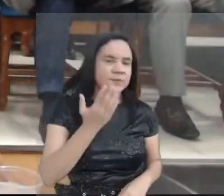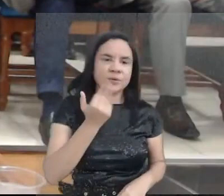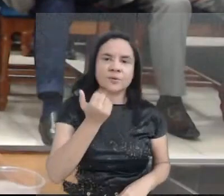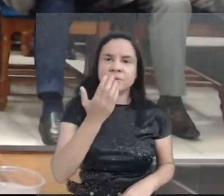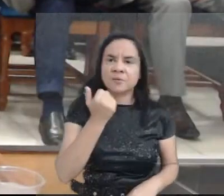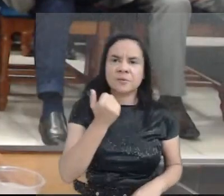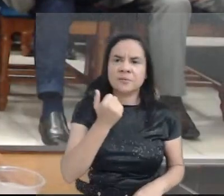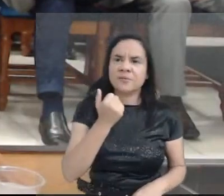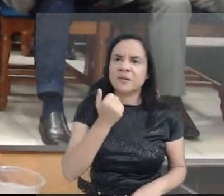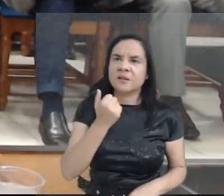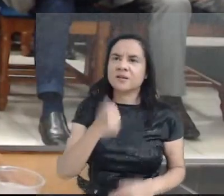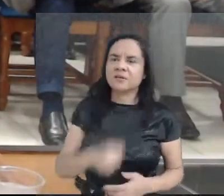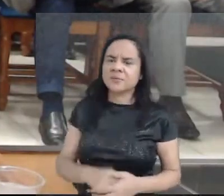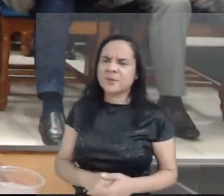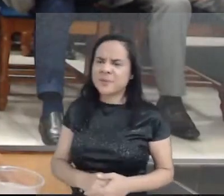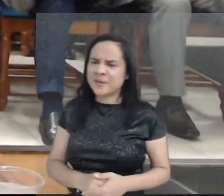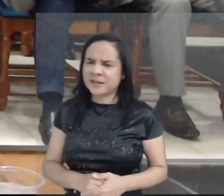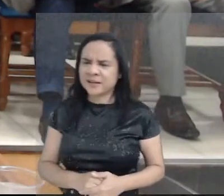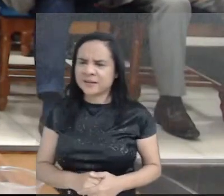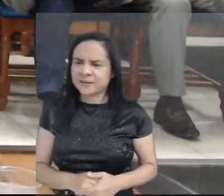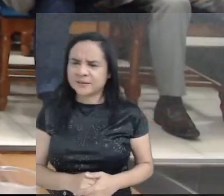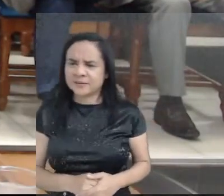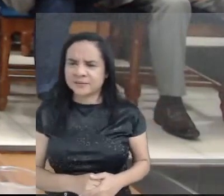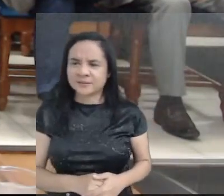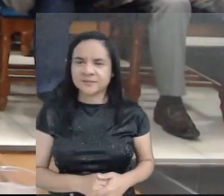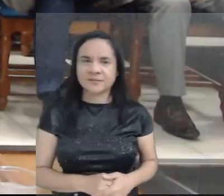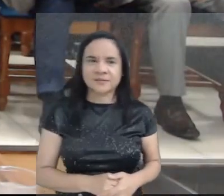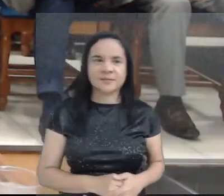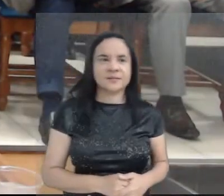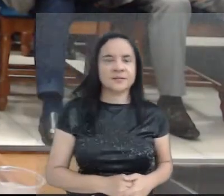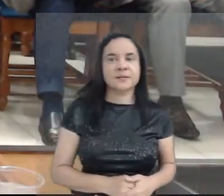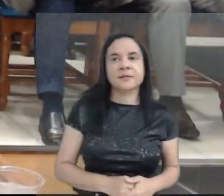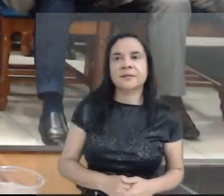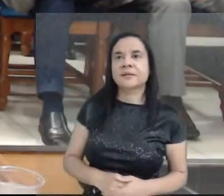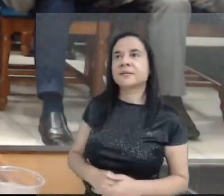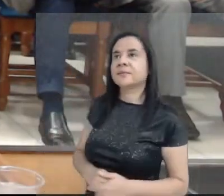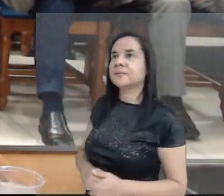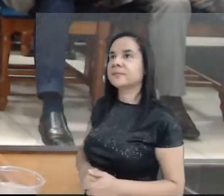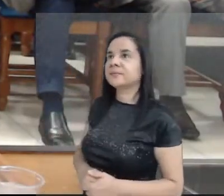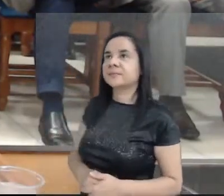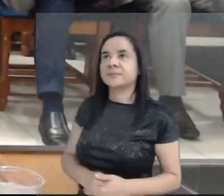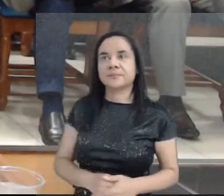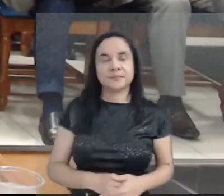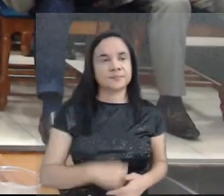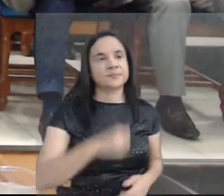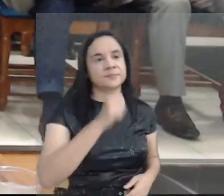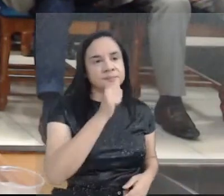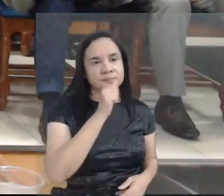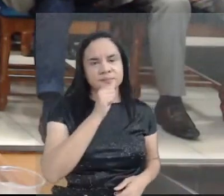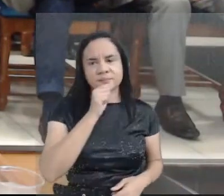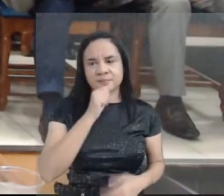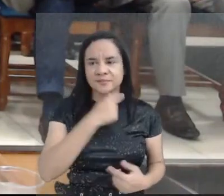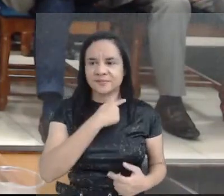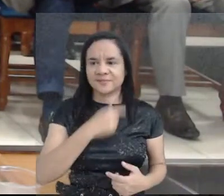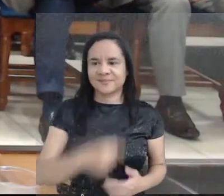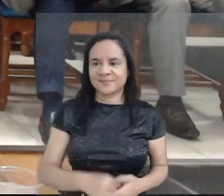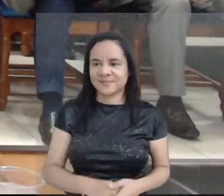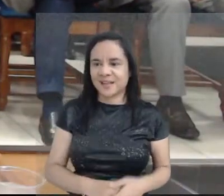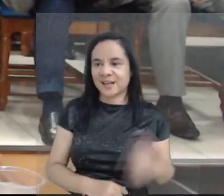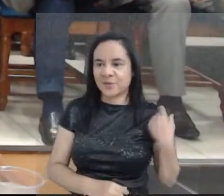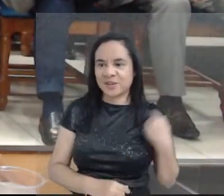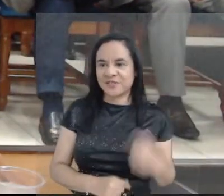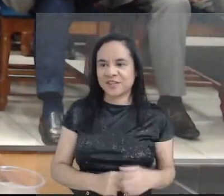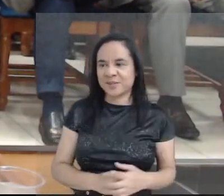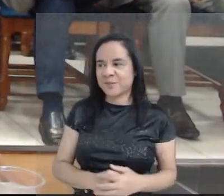falar com negro. E por mais que essas pessoas civilizaram, ainda hoje há um preconceito, por conta da